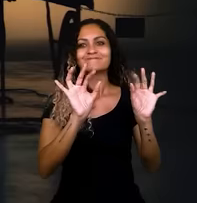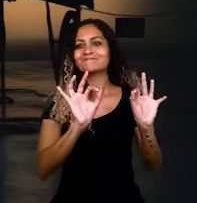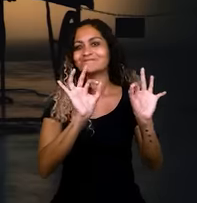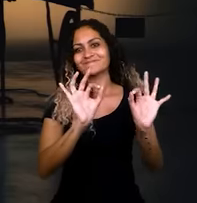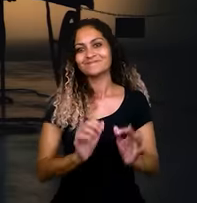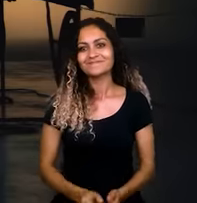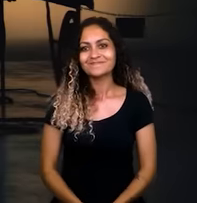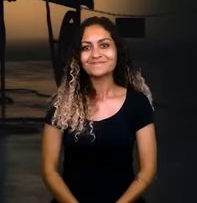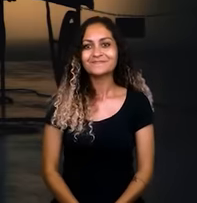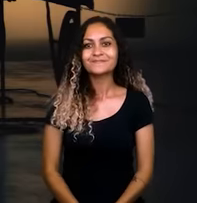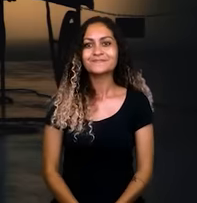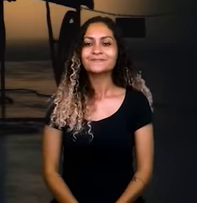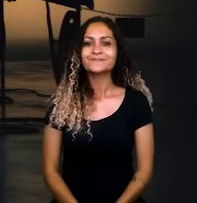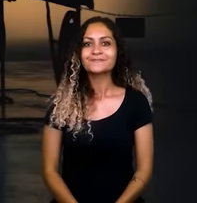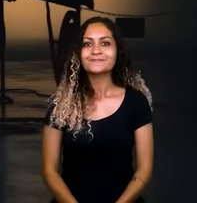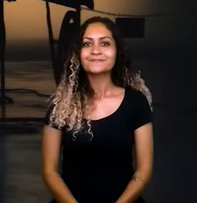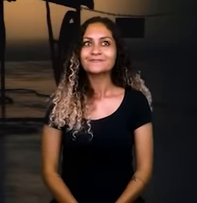muito especiais.